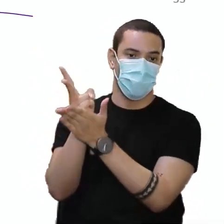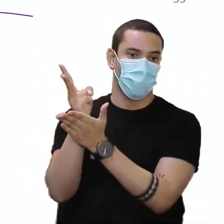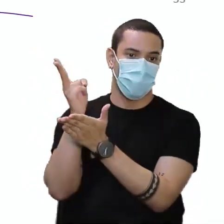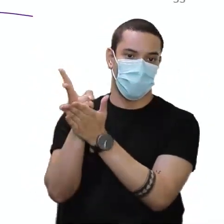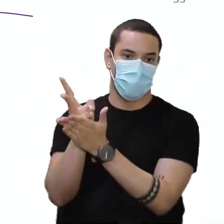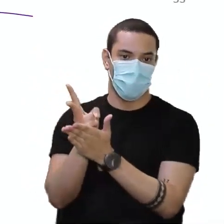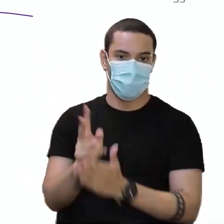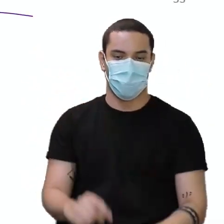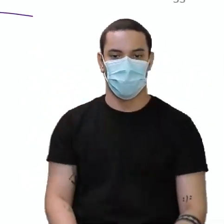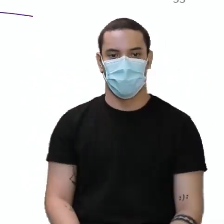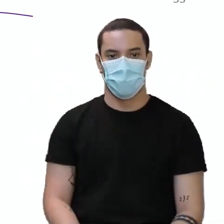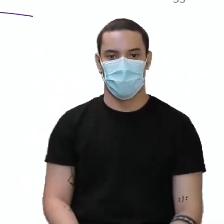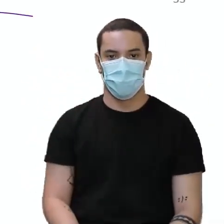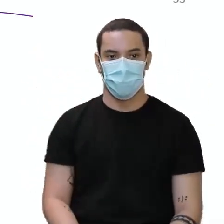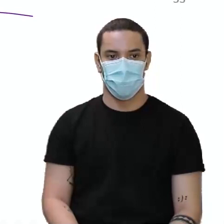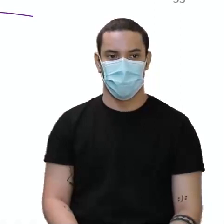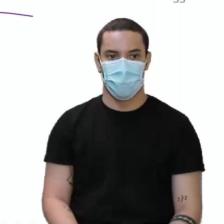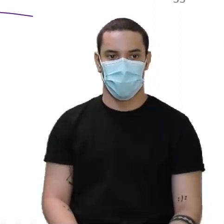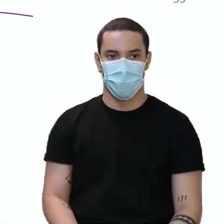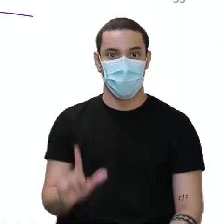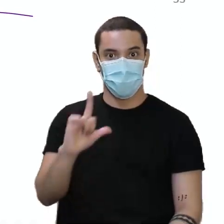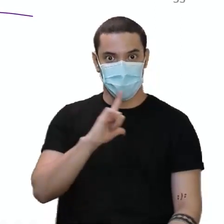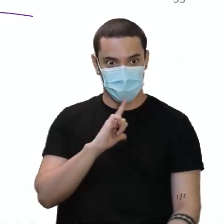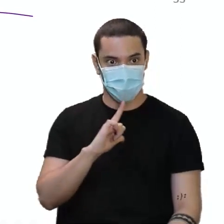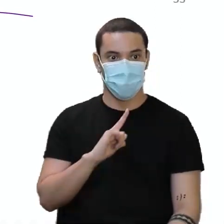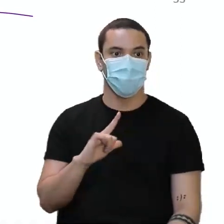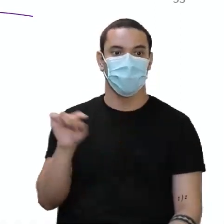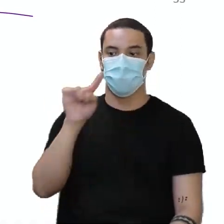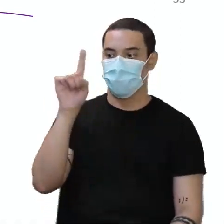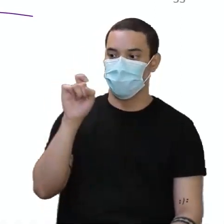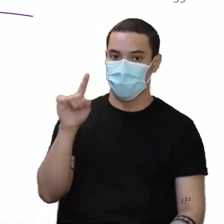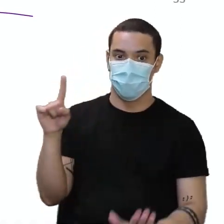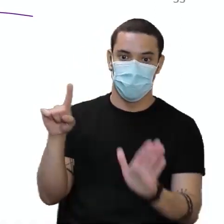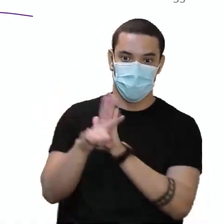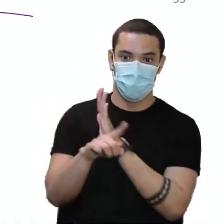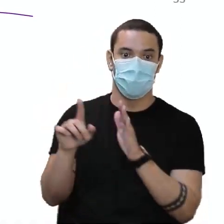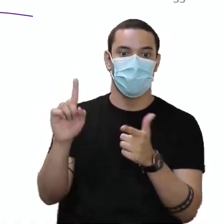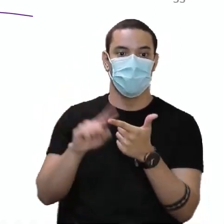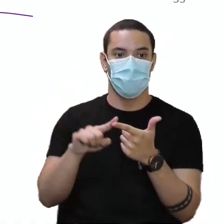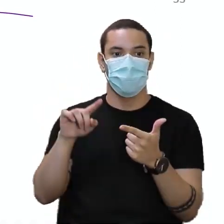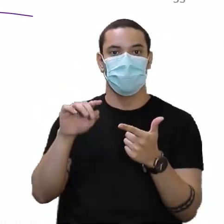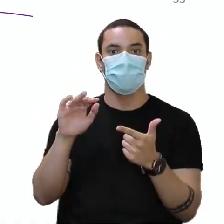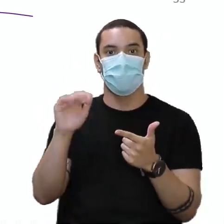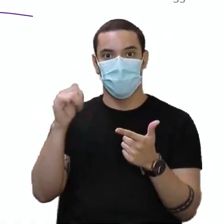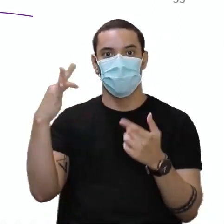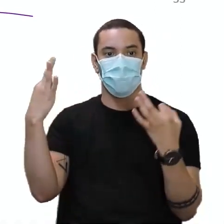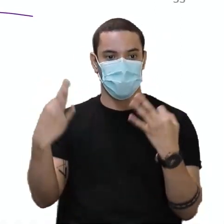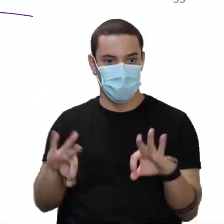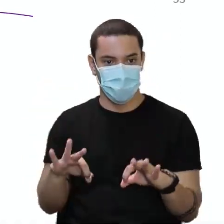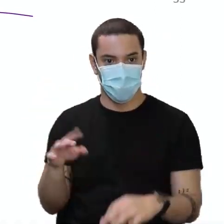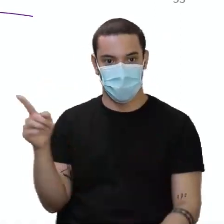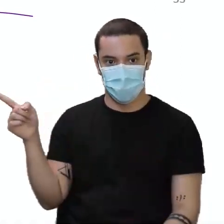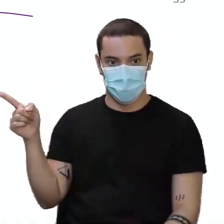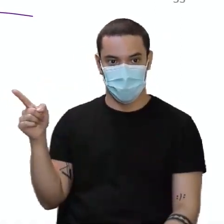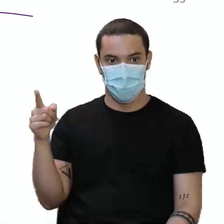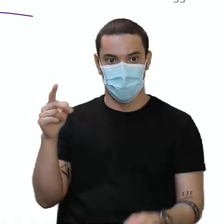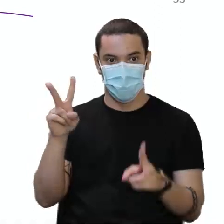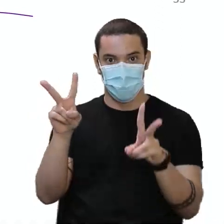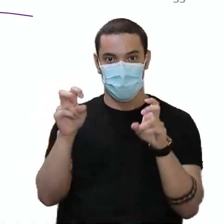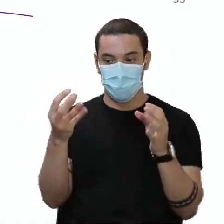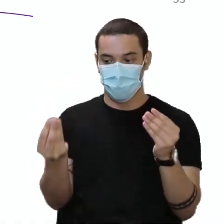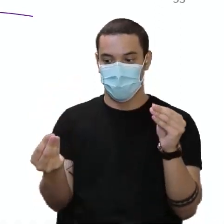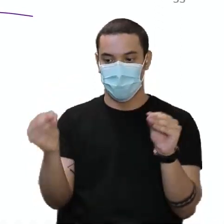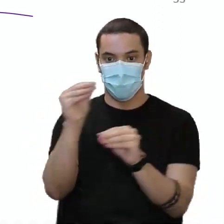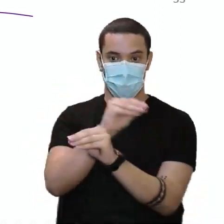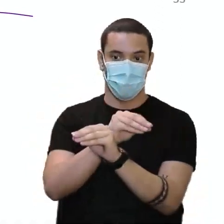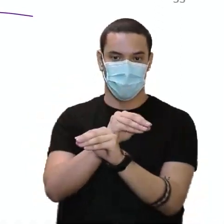local. Olha aqui, ó, afirmação e interrogação. Ó, só troca de lugar o auxiliar com o